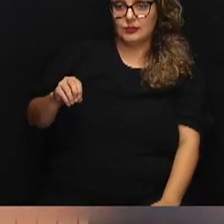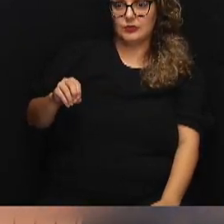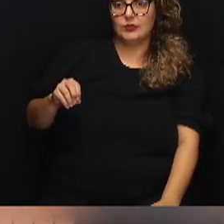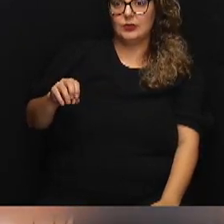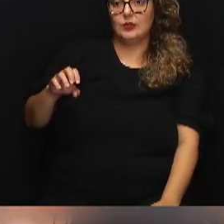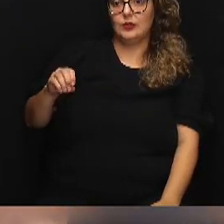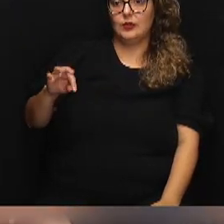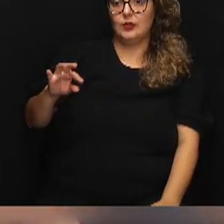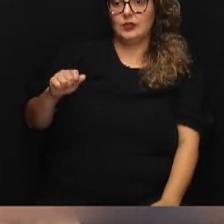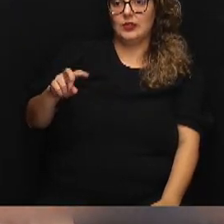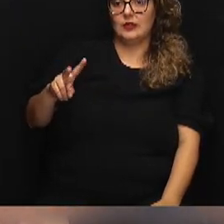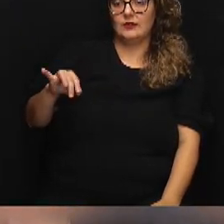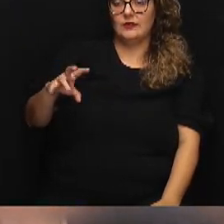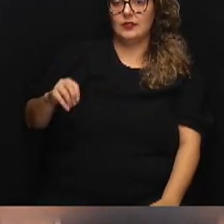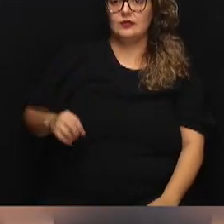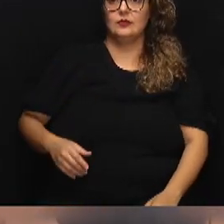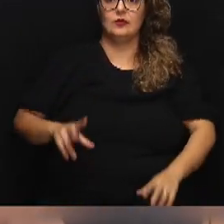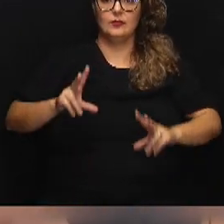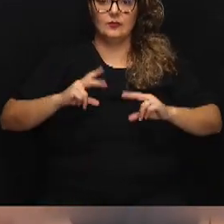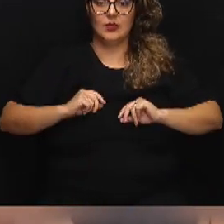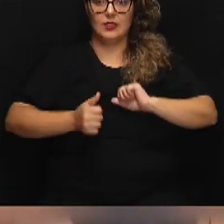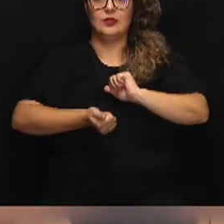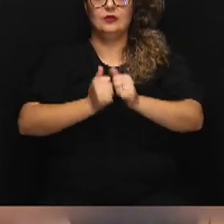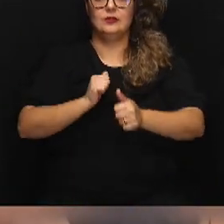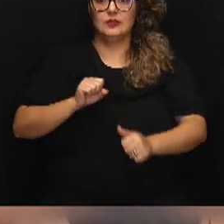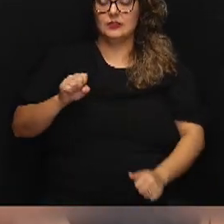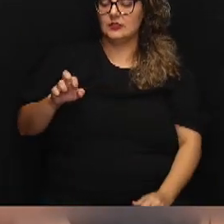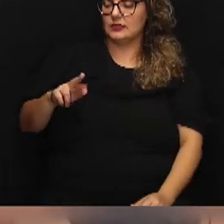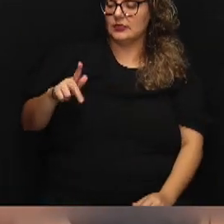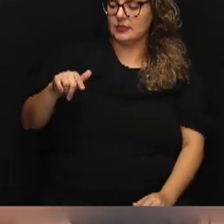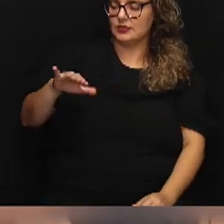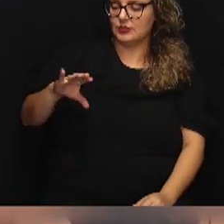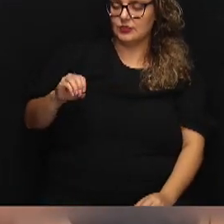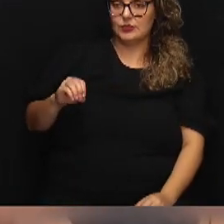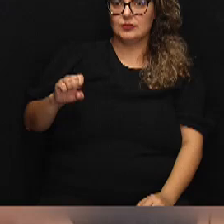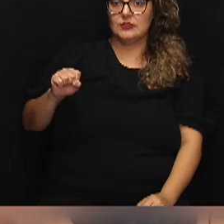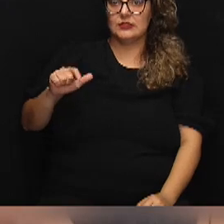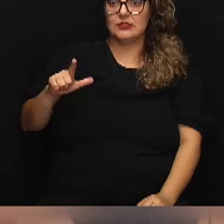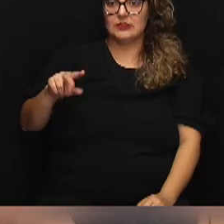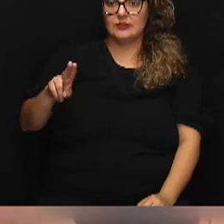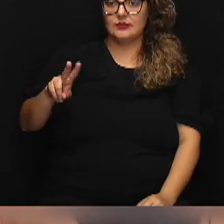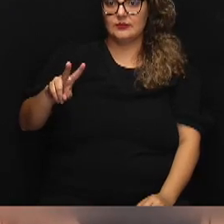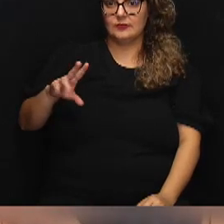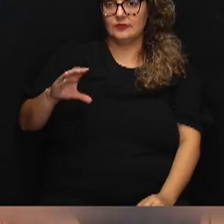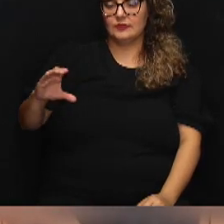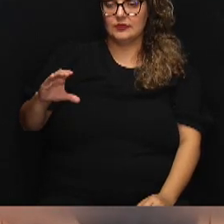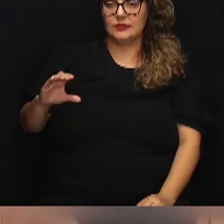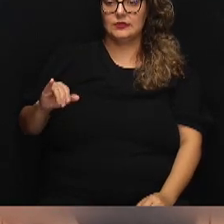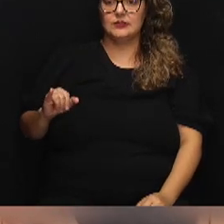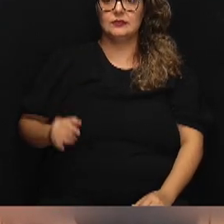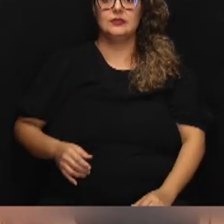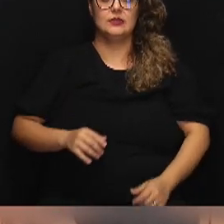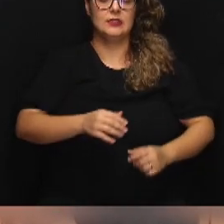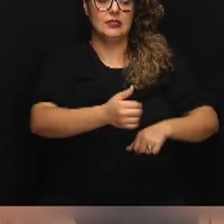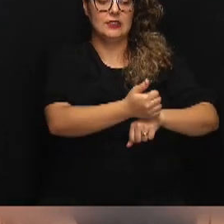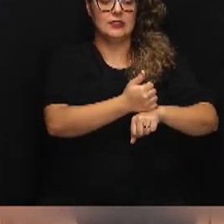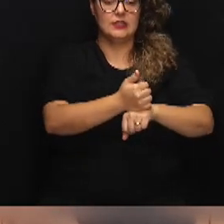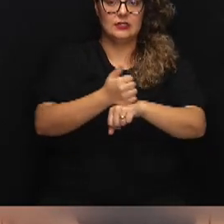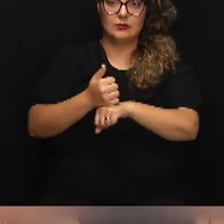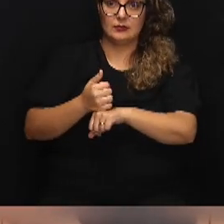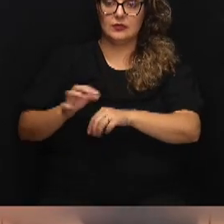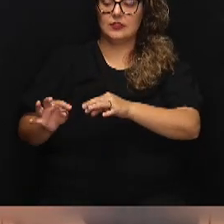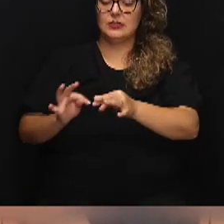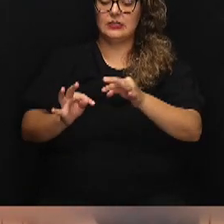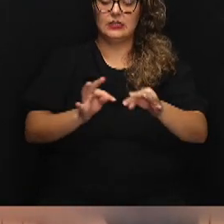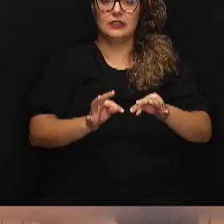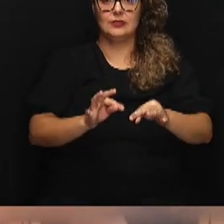o diploma de mérito esportivo Sérgio José Salvuti, concedido a entidades, atletas, técnicos e dirigentes que tenham se